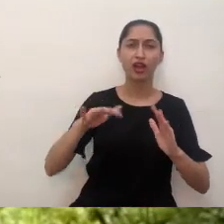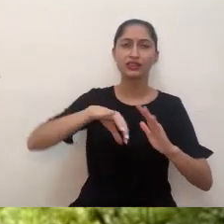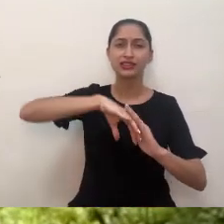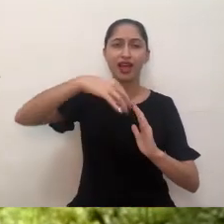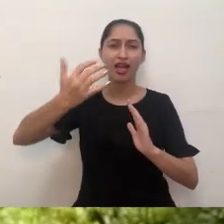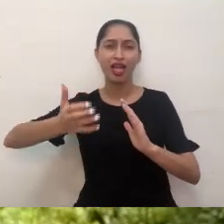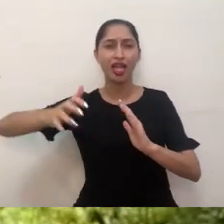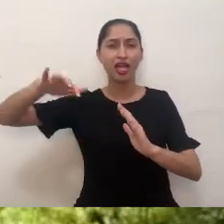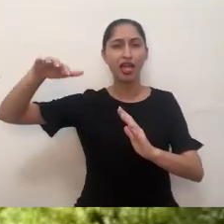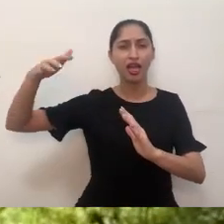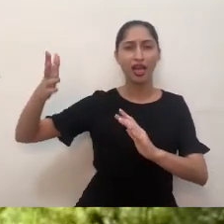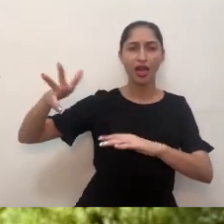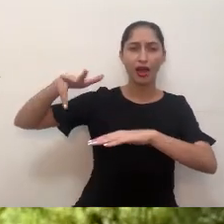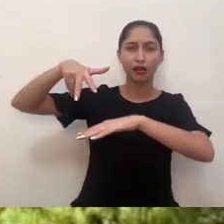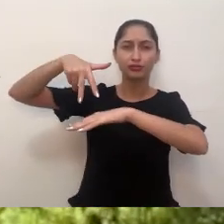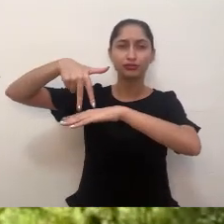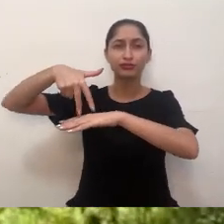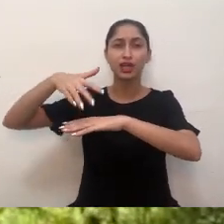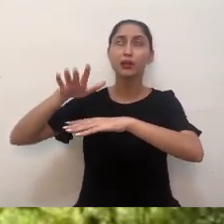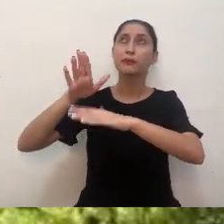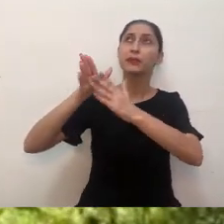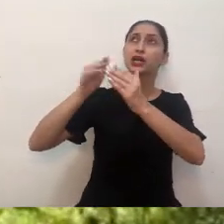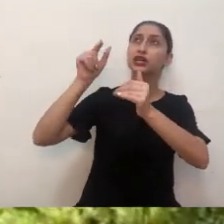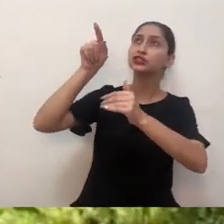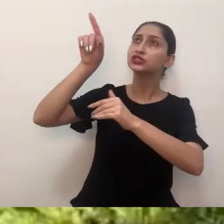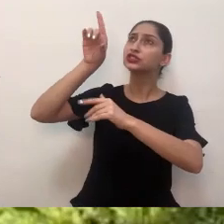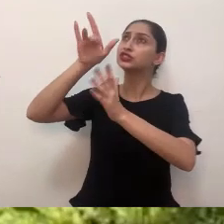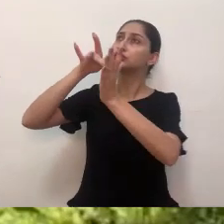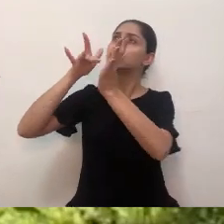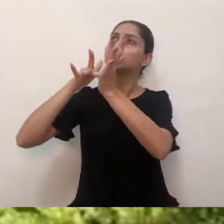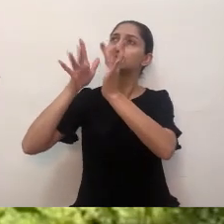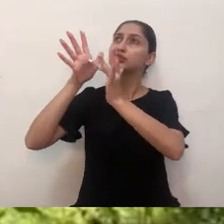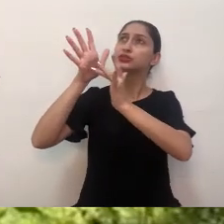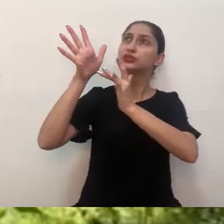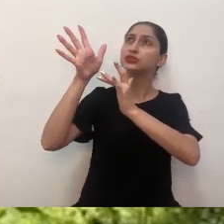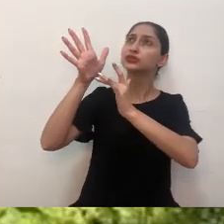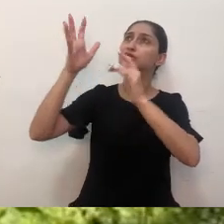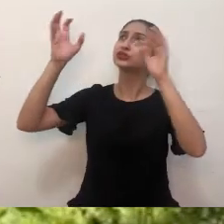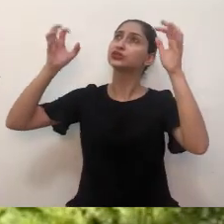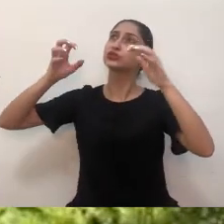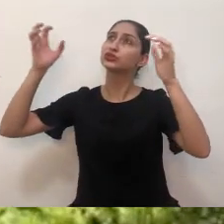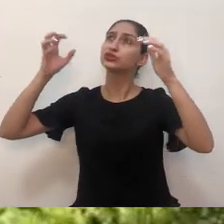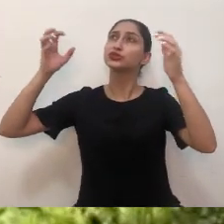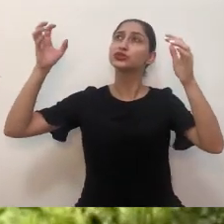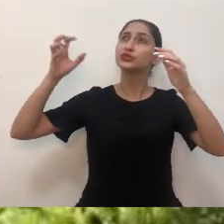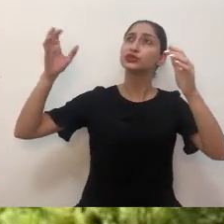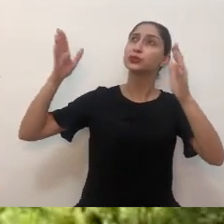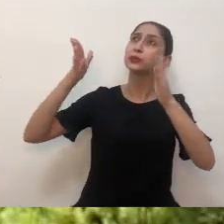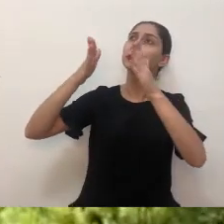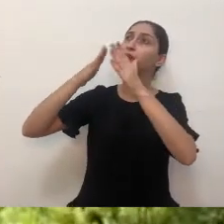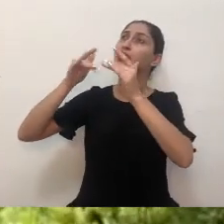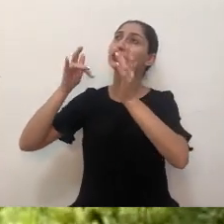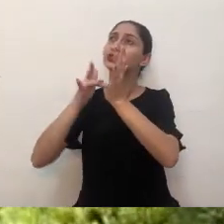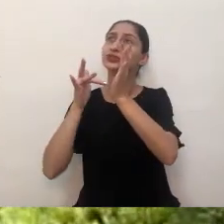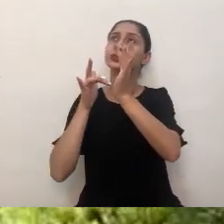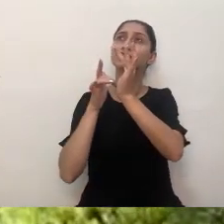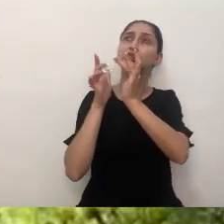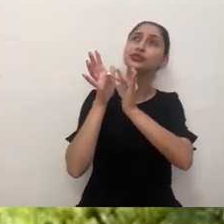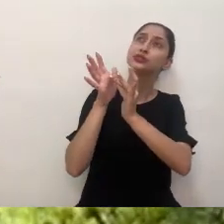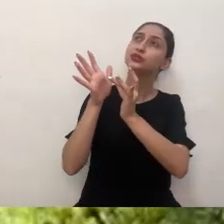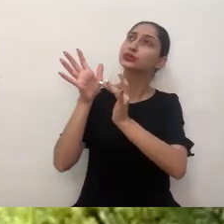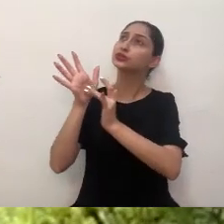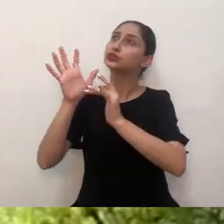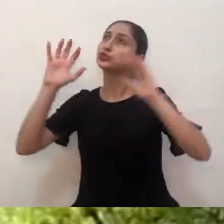pedi meu Jesus Cristo para mandar chuva na terra. Pedi meu